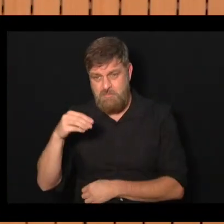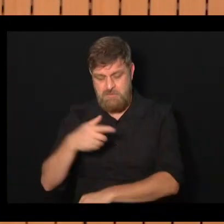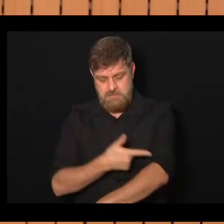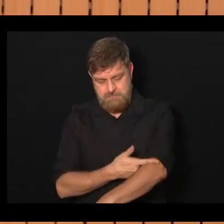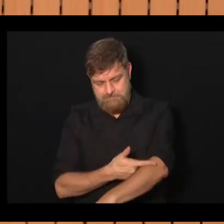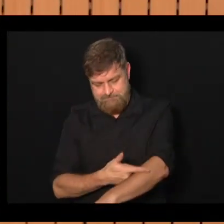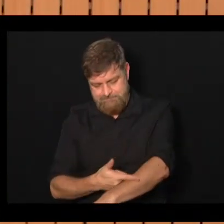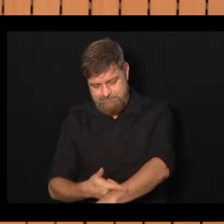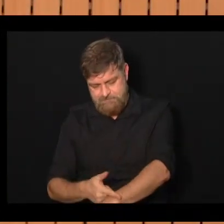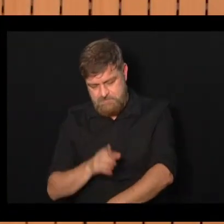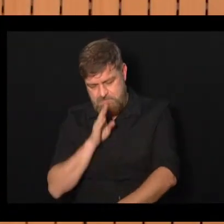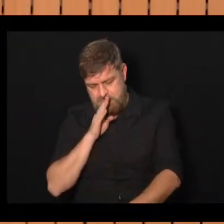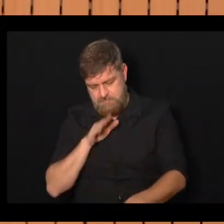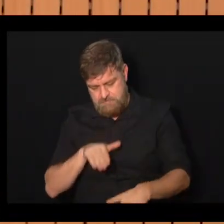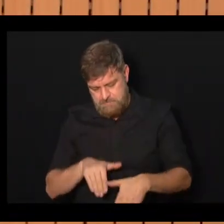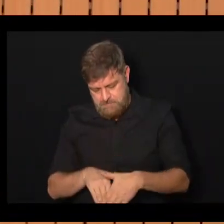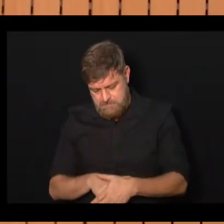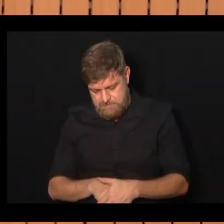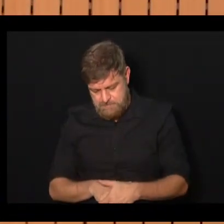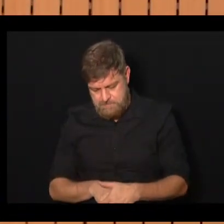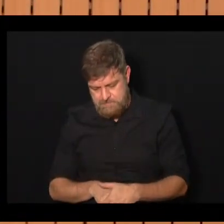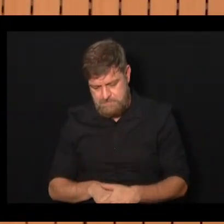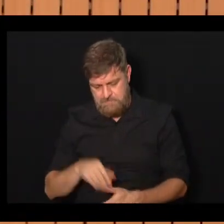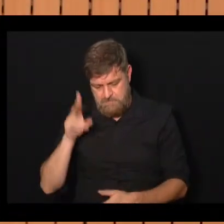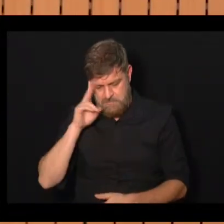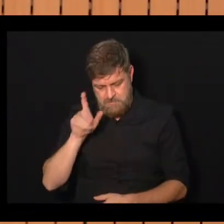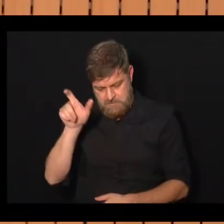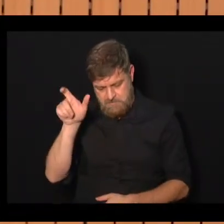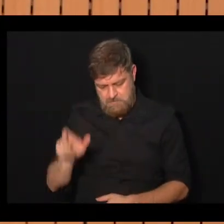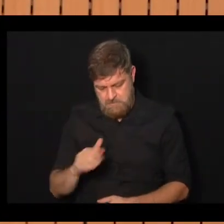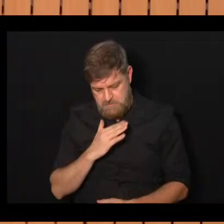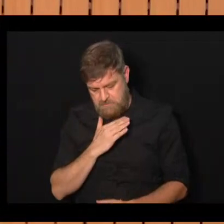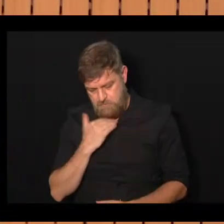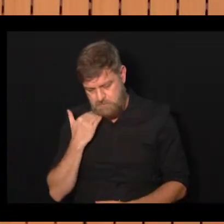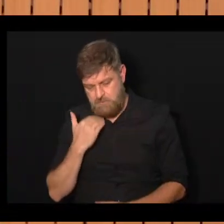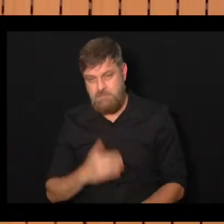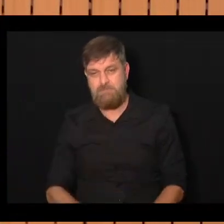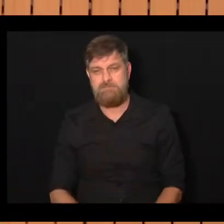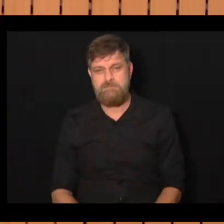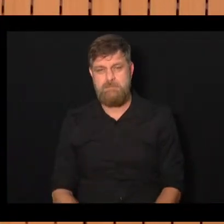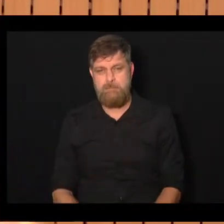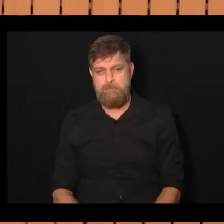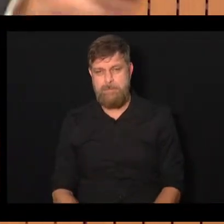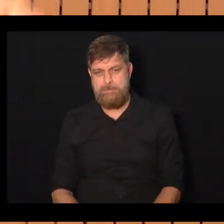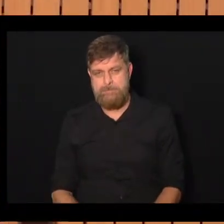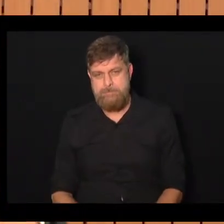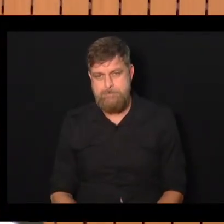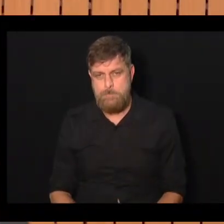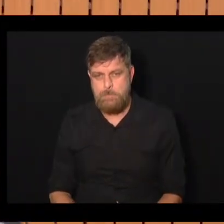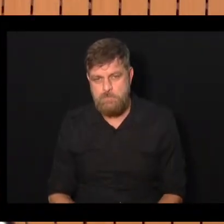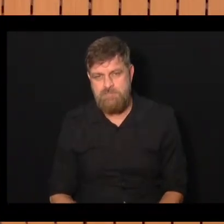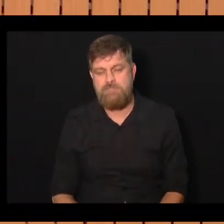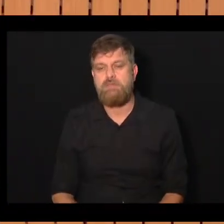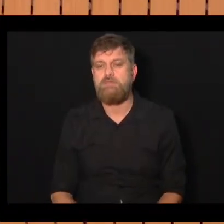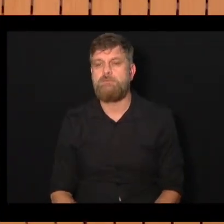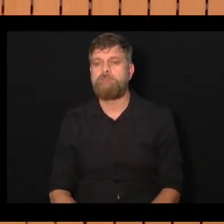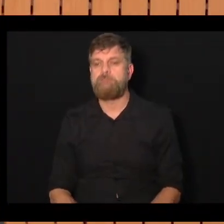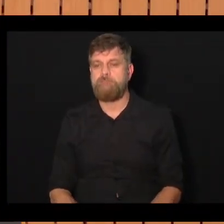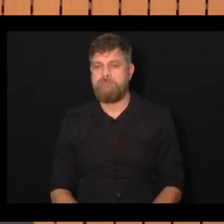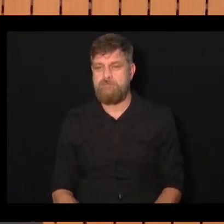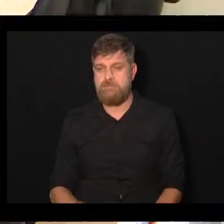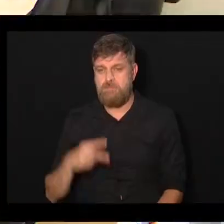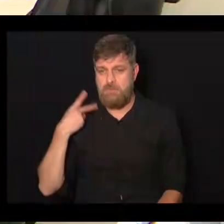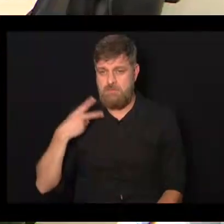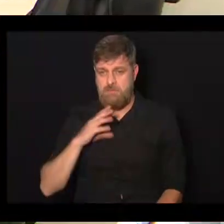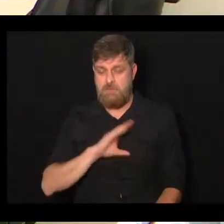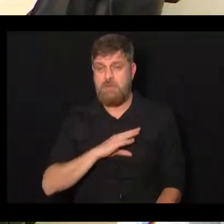anteriormente, mas também fica aqui deferido o minuto de silêncio de Vossa Excelência. Muito obrigado. Sinta-se contemplado também. Vereador Campos